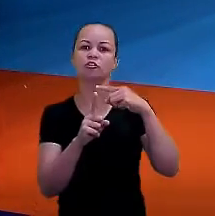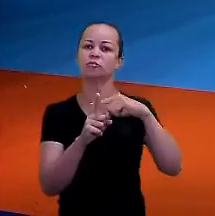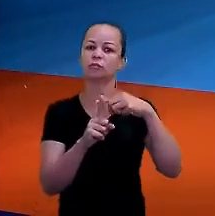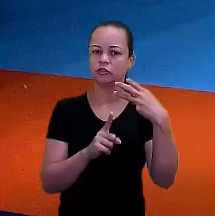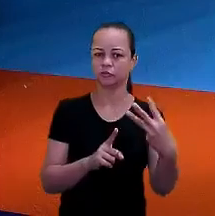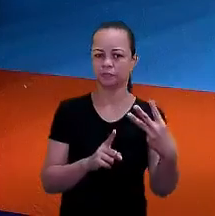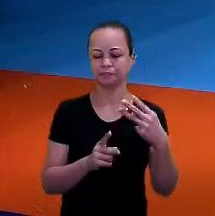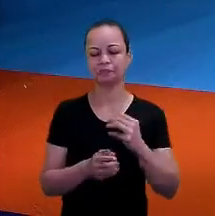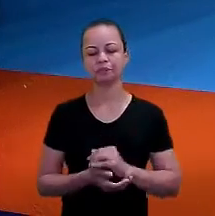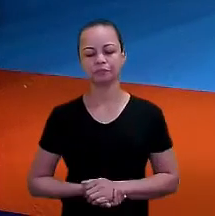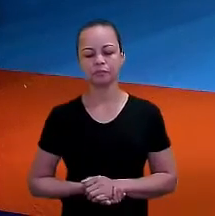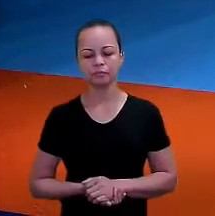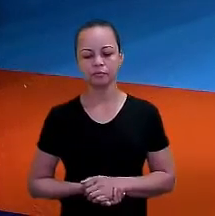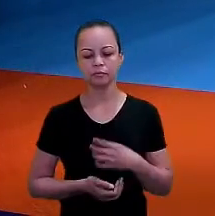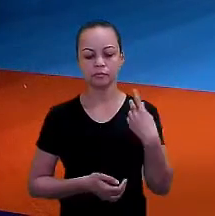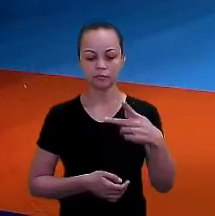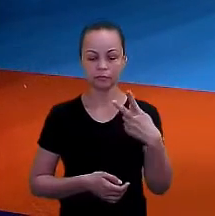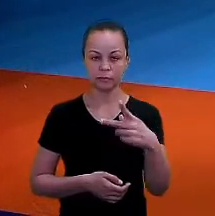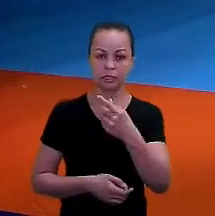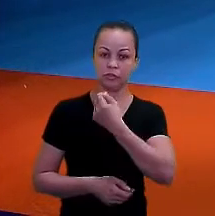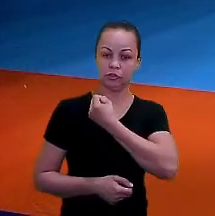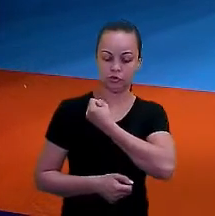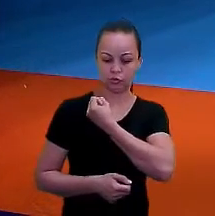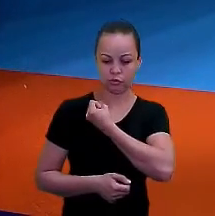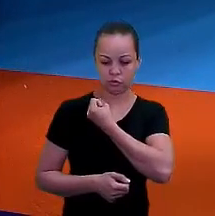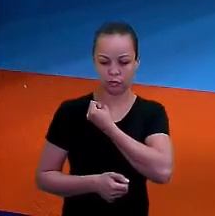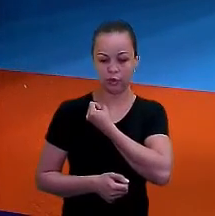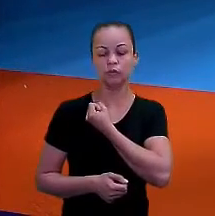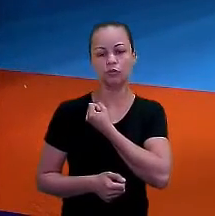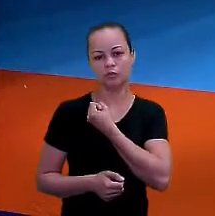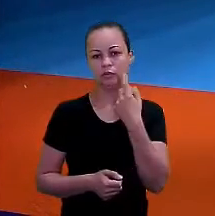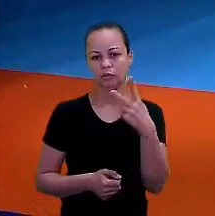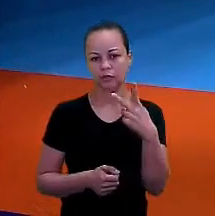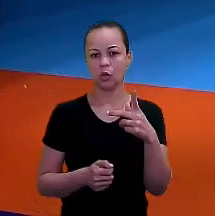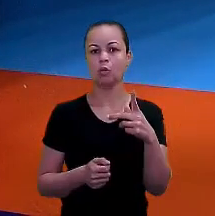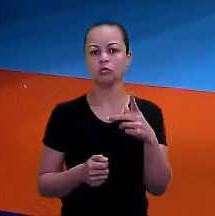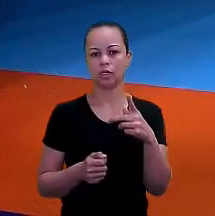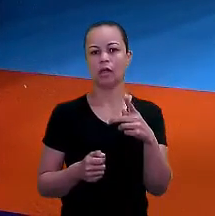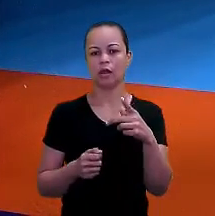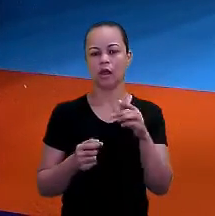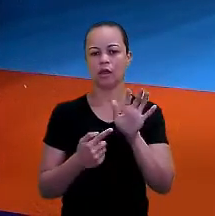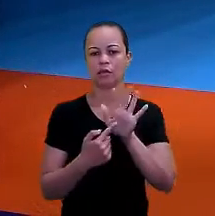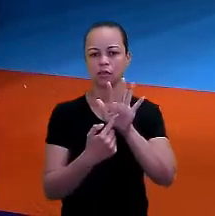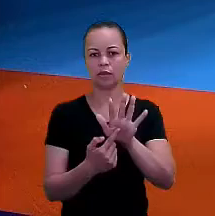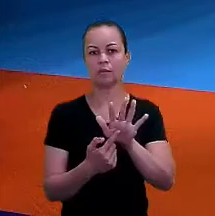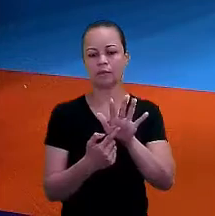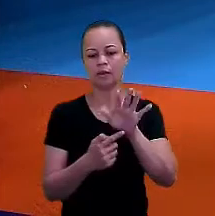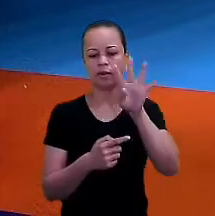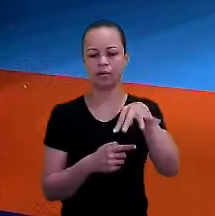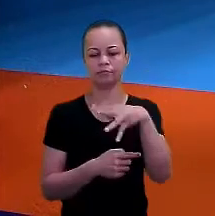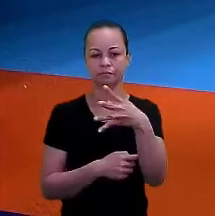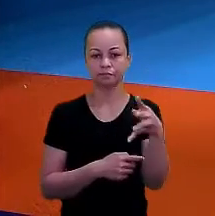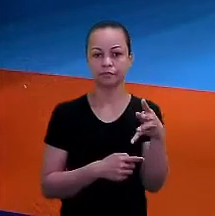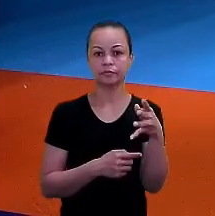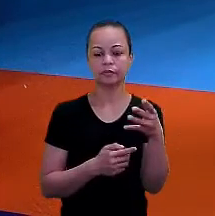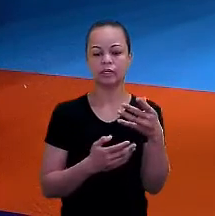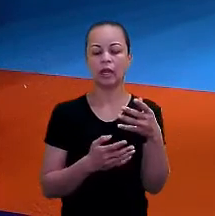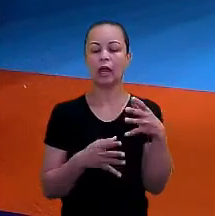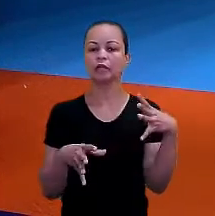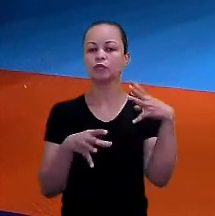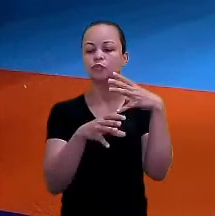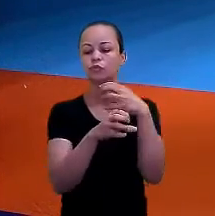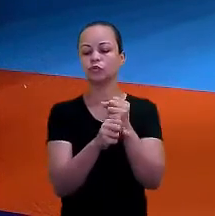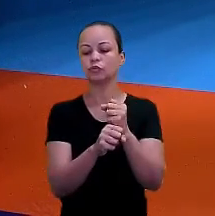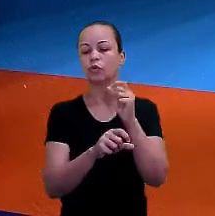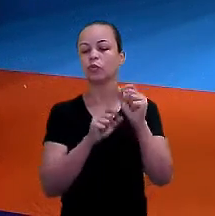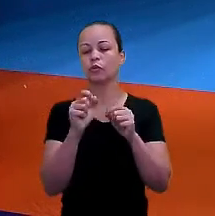certo? Esses números aqui, ó, são da tabela. E aí, quando eu somo tudinho, vai me